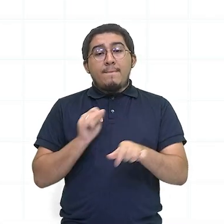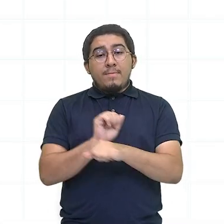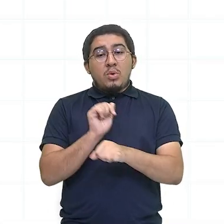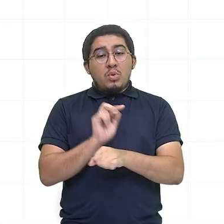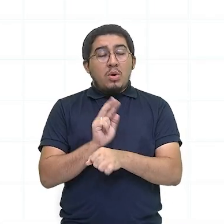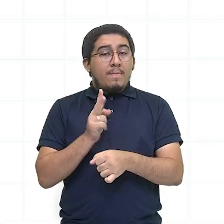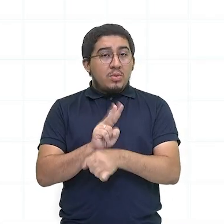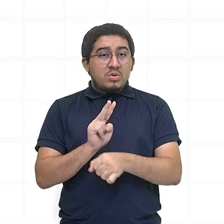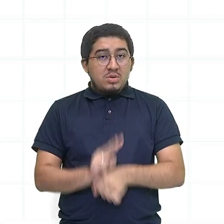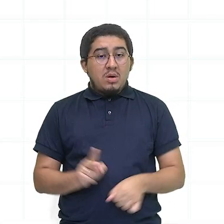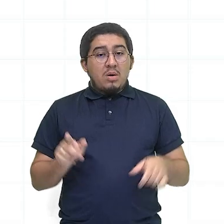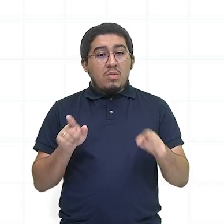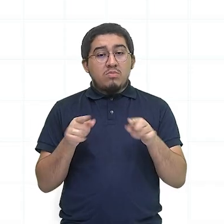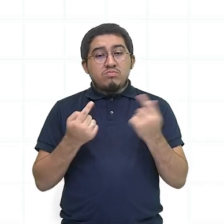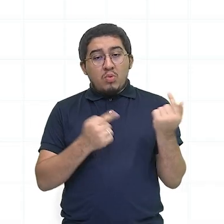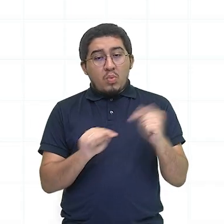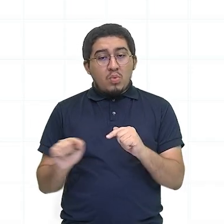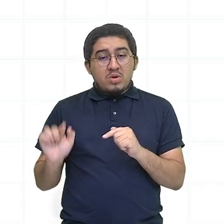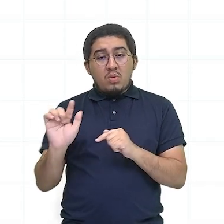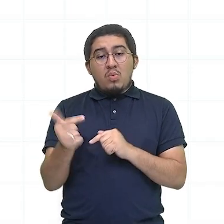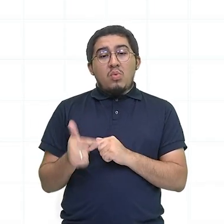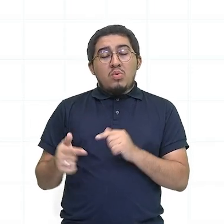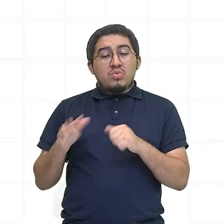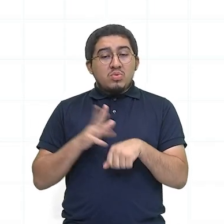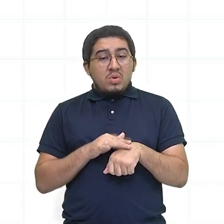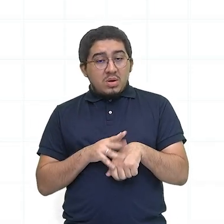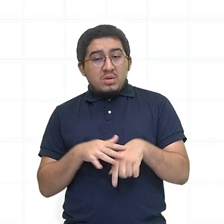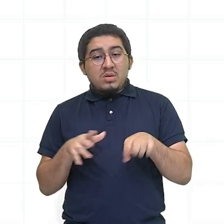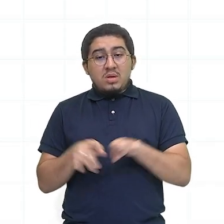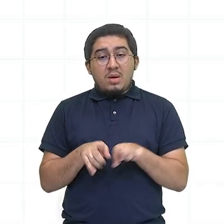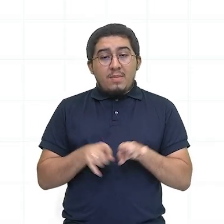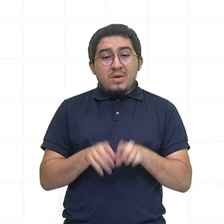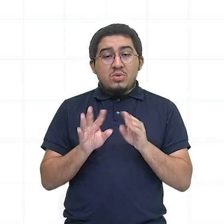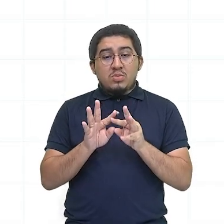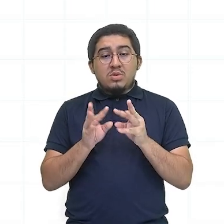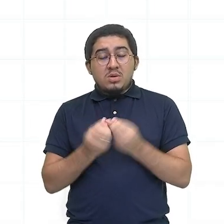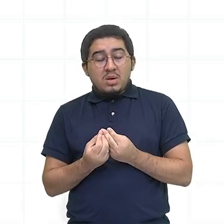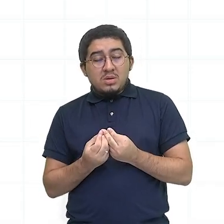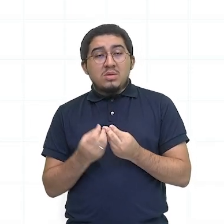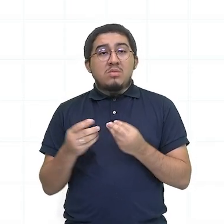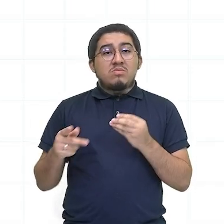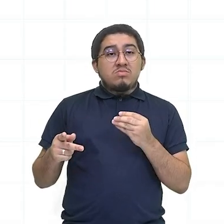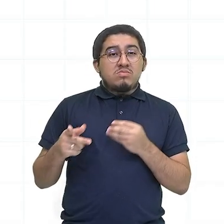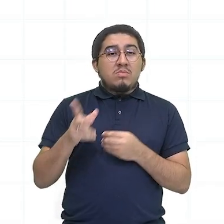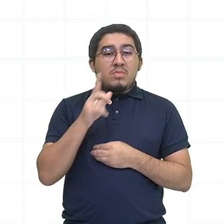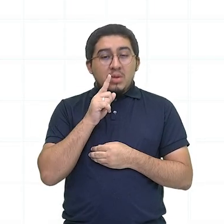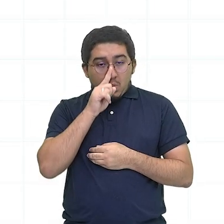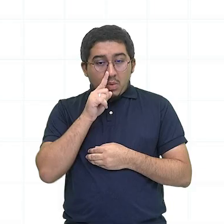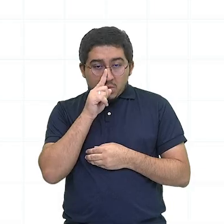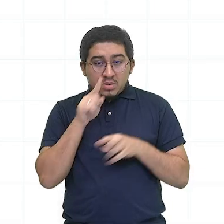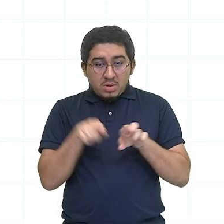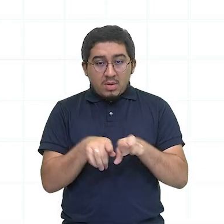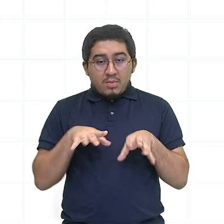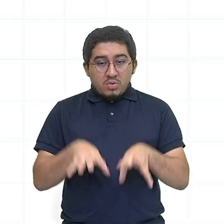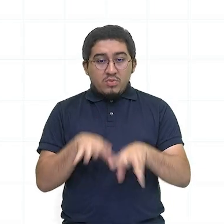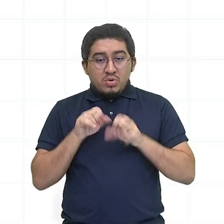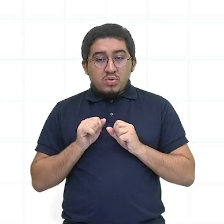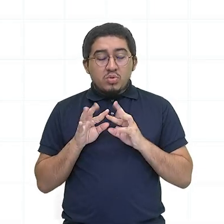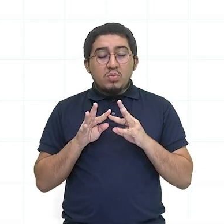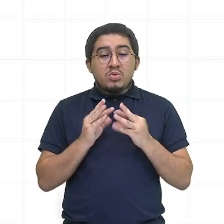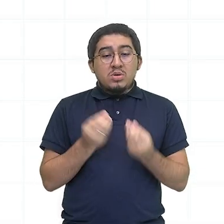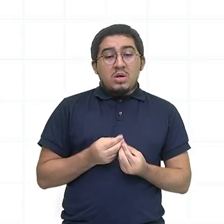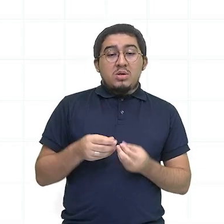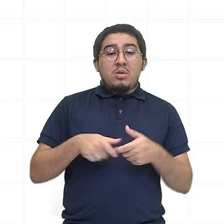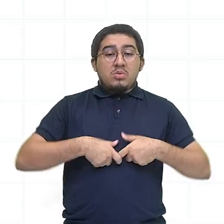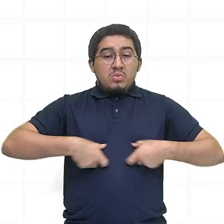agentes patogênicos, substâncias tóxicas e danos mecânicos, bem como a absorção de substâncias nos